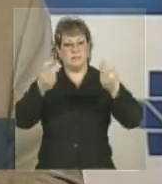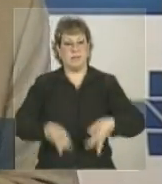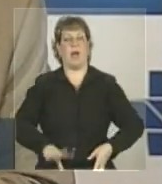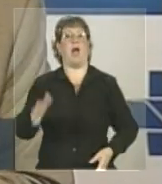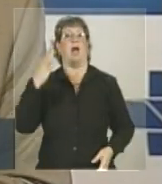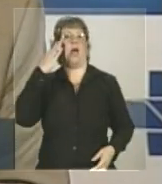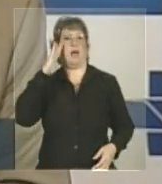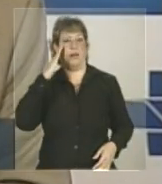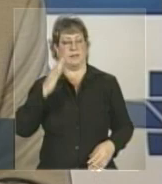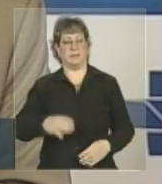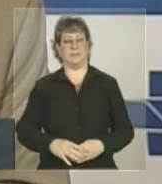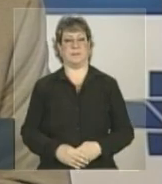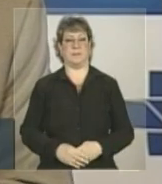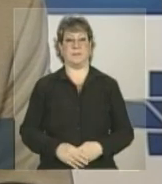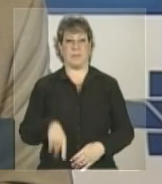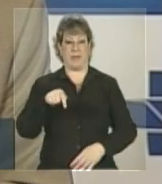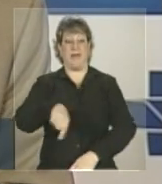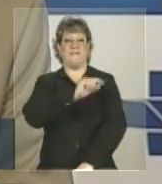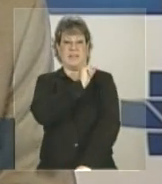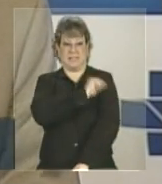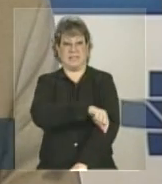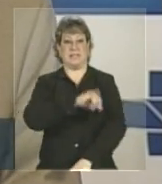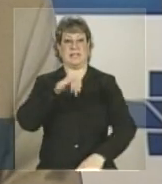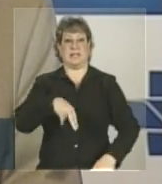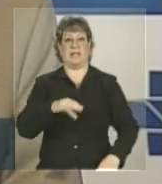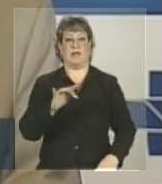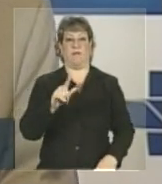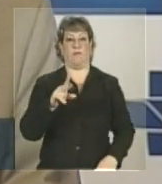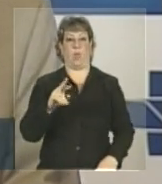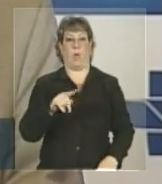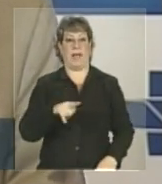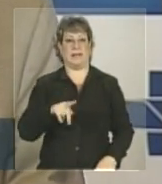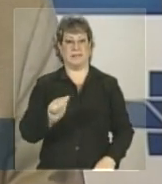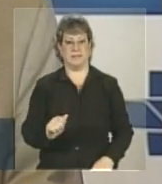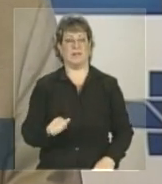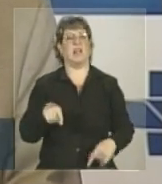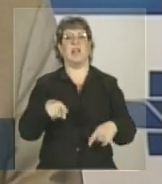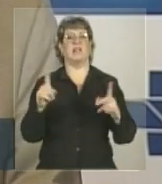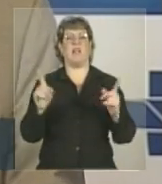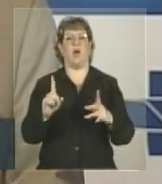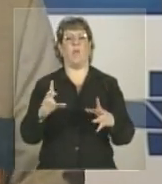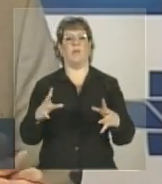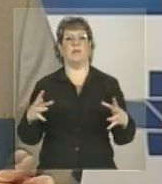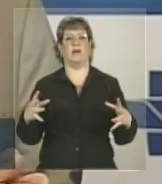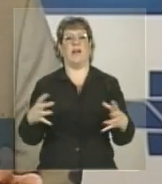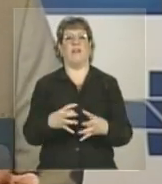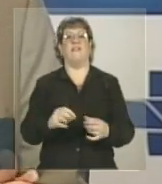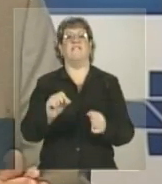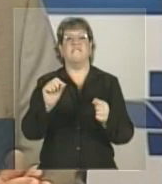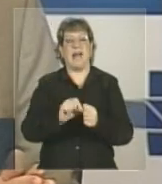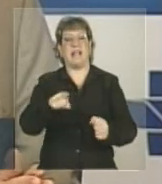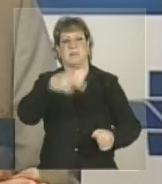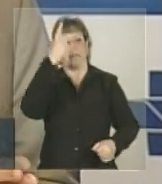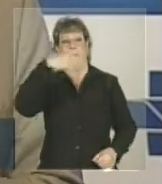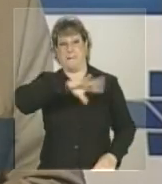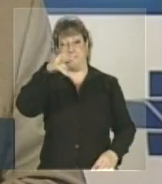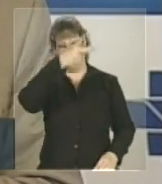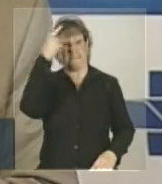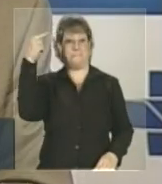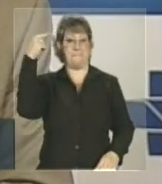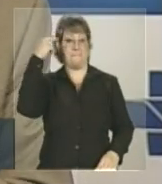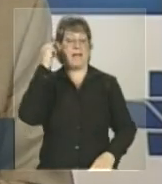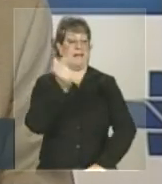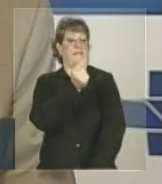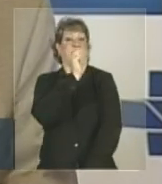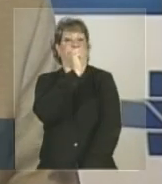orientada. A vacina de influenza não provoca gripe, né? Isso também é uma lenda urbana que às vezes tem associada com a vacina. Ela